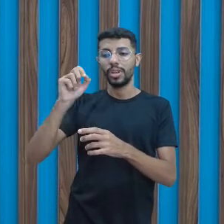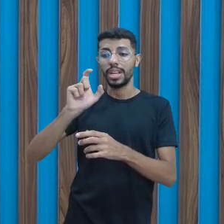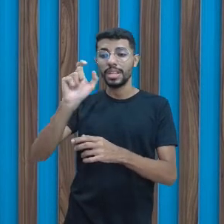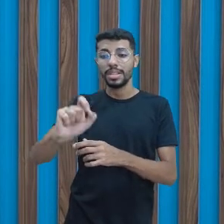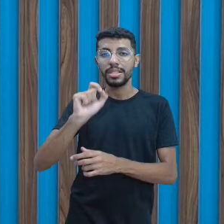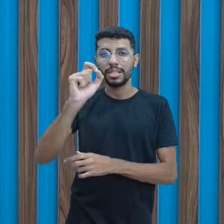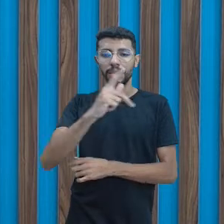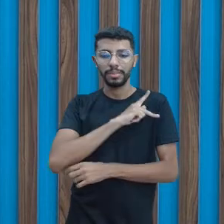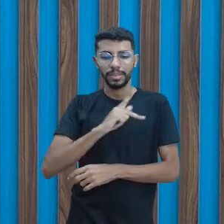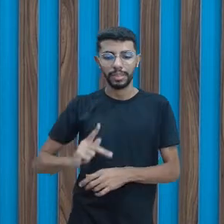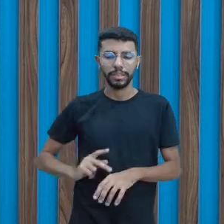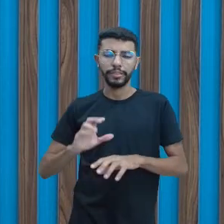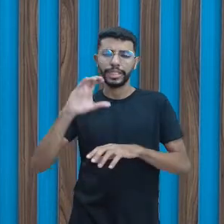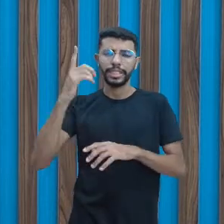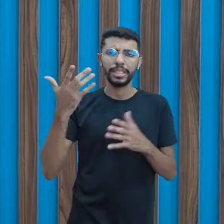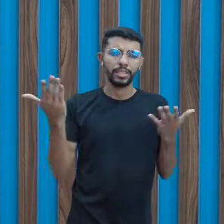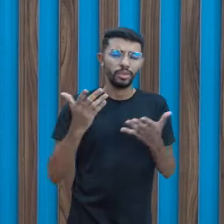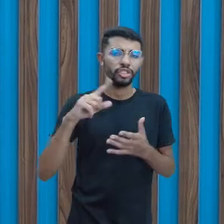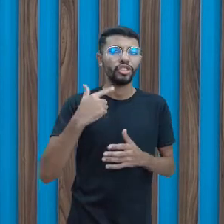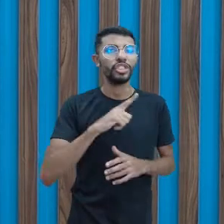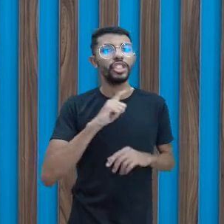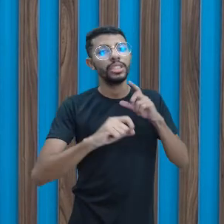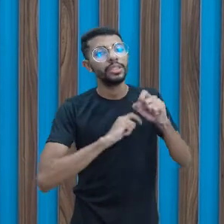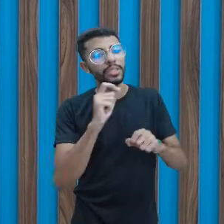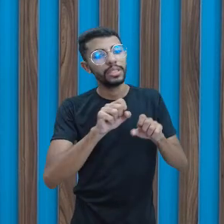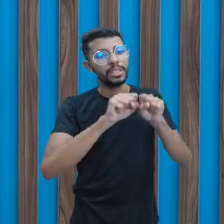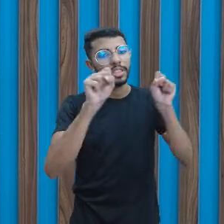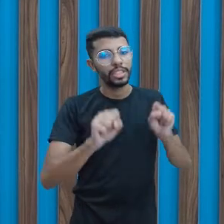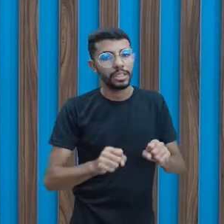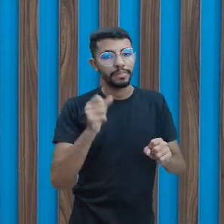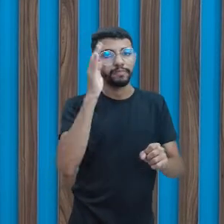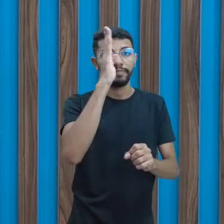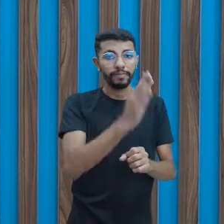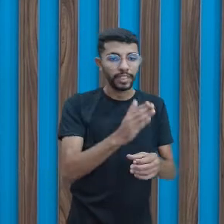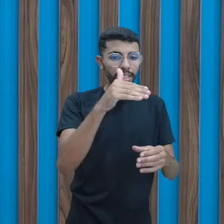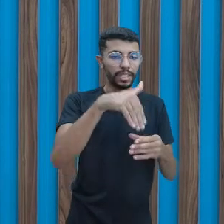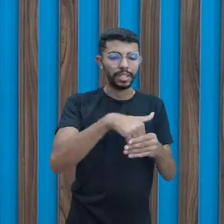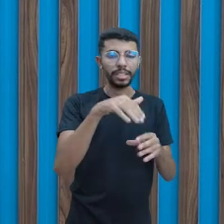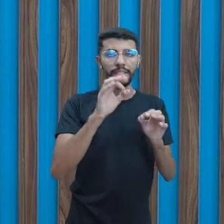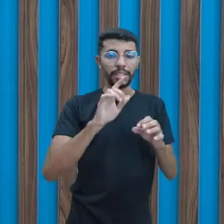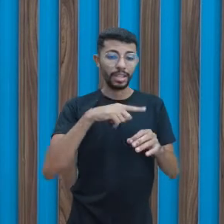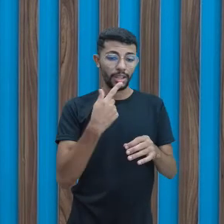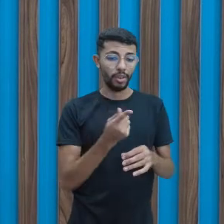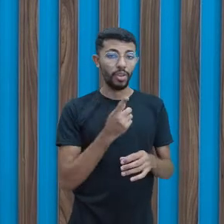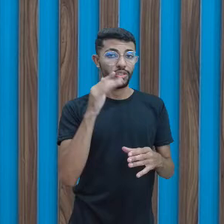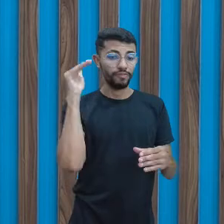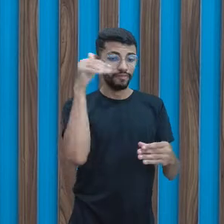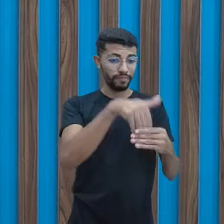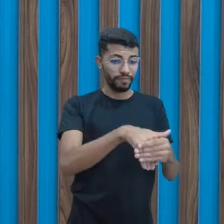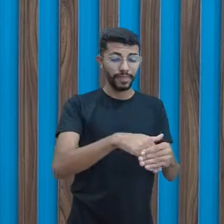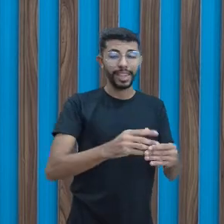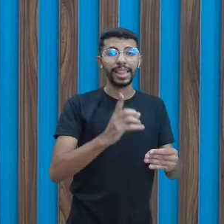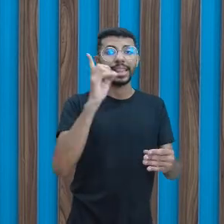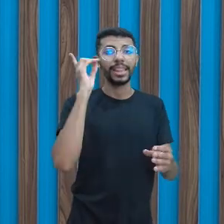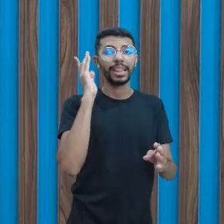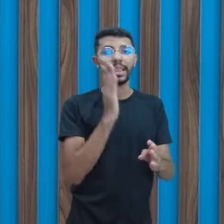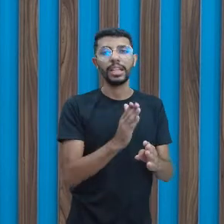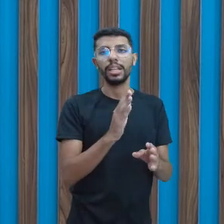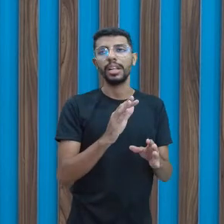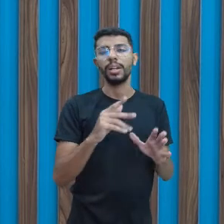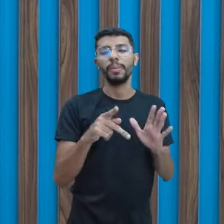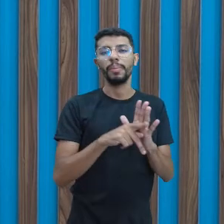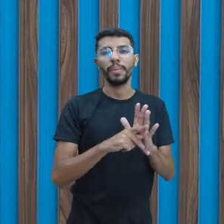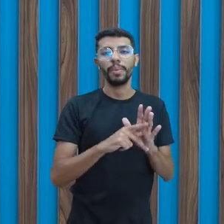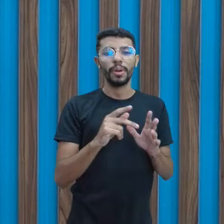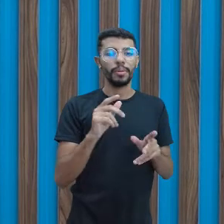gente tem um sistema de eleição direta, então a gente vota diretamente nos candidatos que nós queremos que